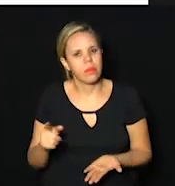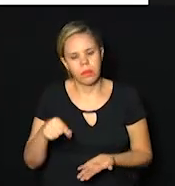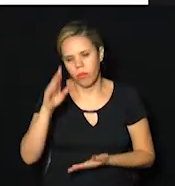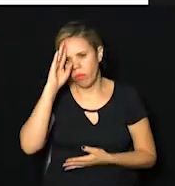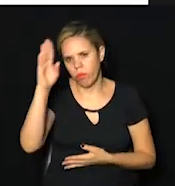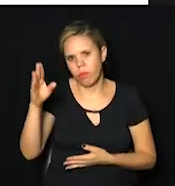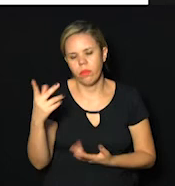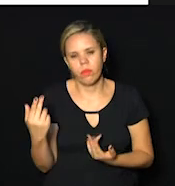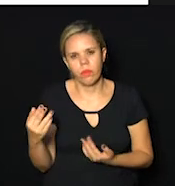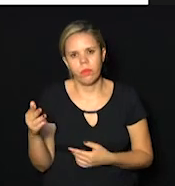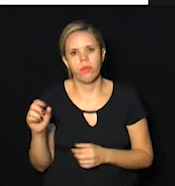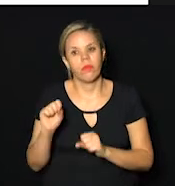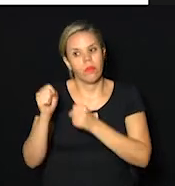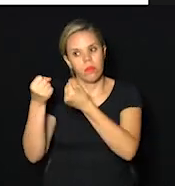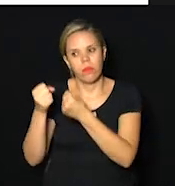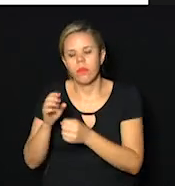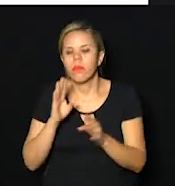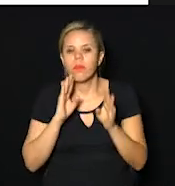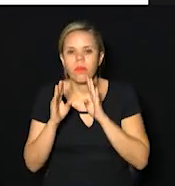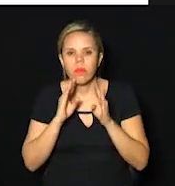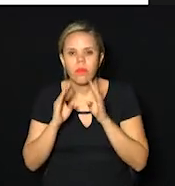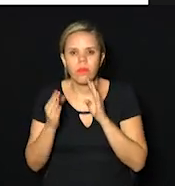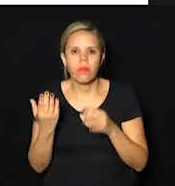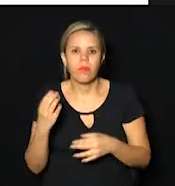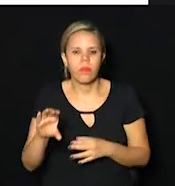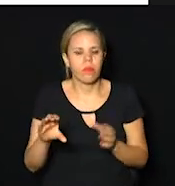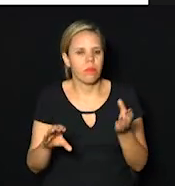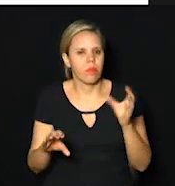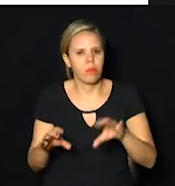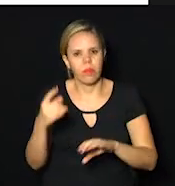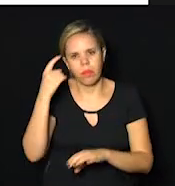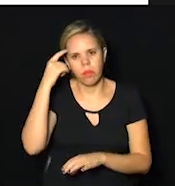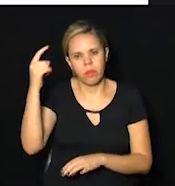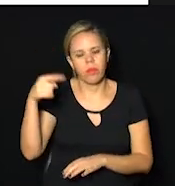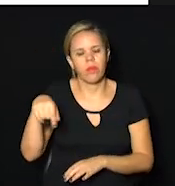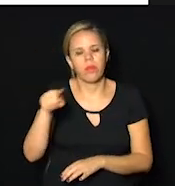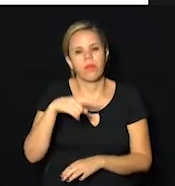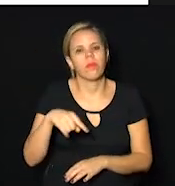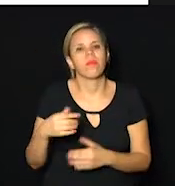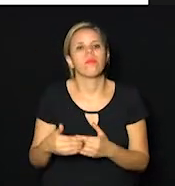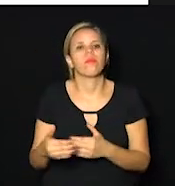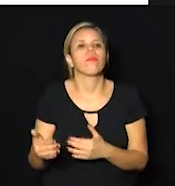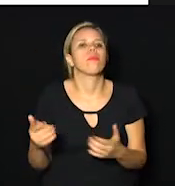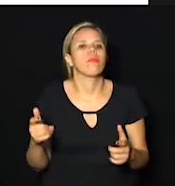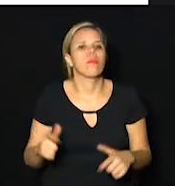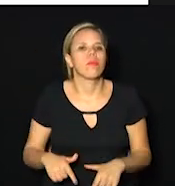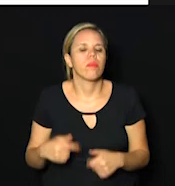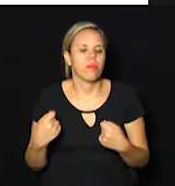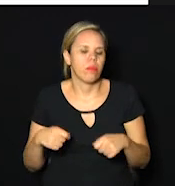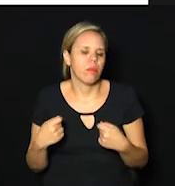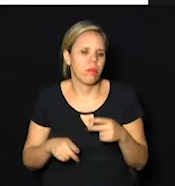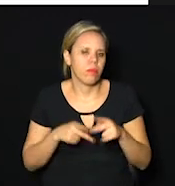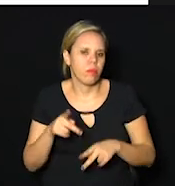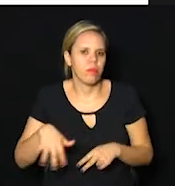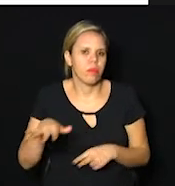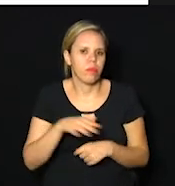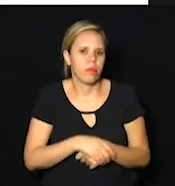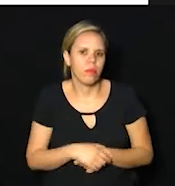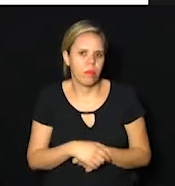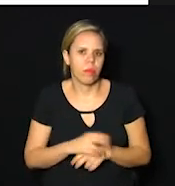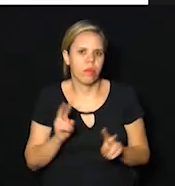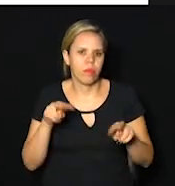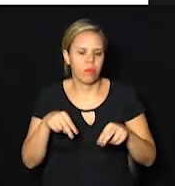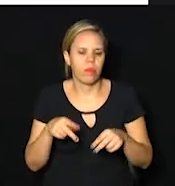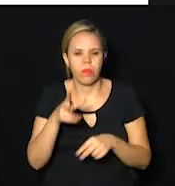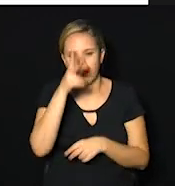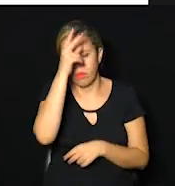como bandeira. Então o Facebook vai ser onde você vai colocar as ideias. Mas as ideias partindo de onde? Das necessidades das pessoas, das visões dos